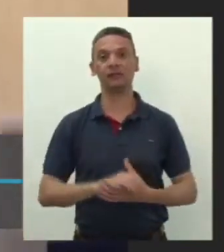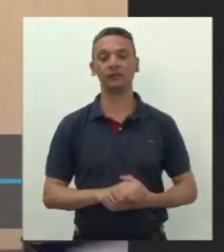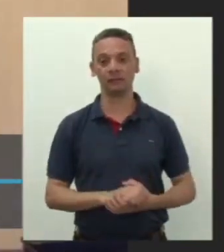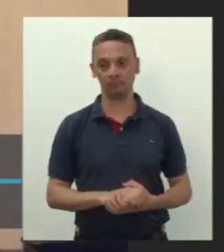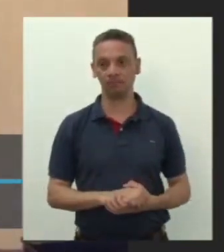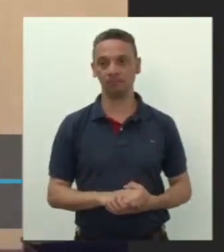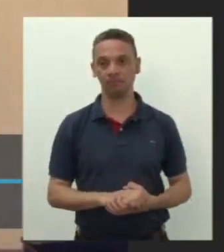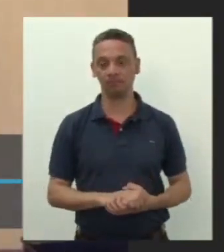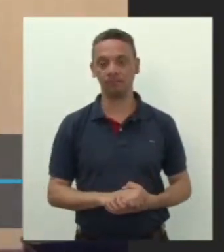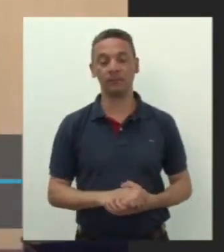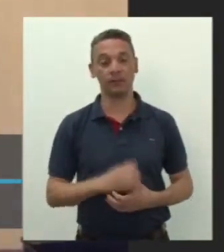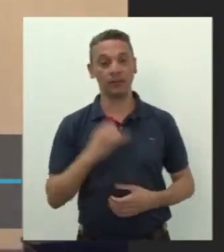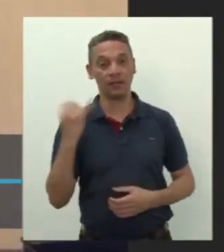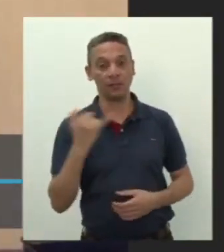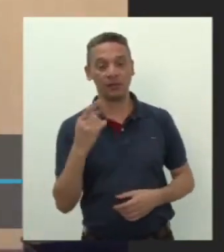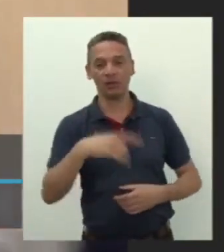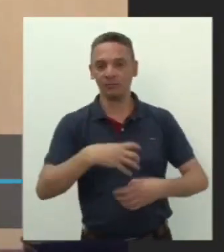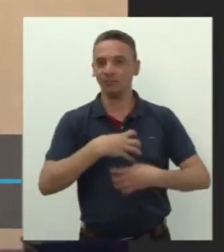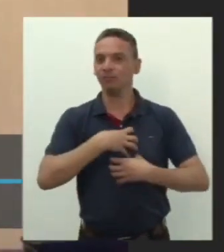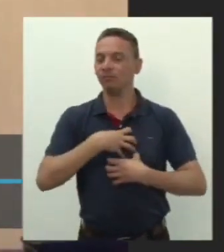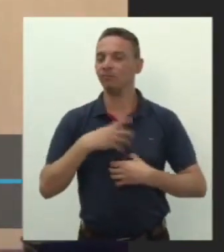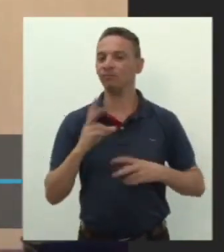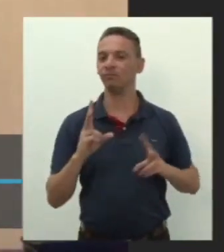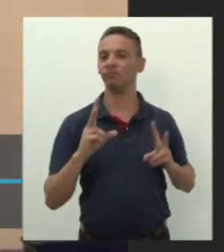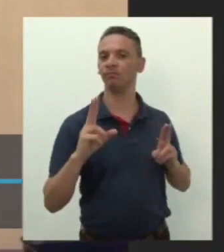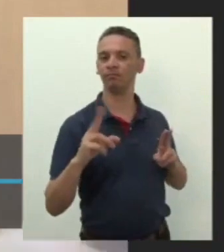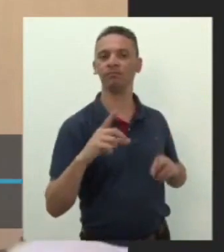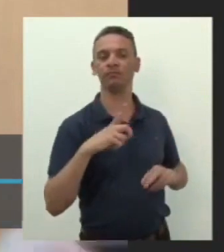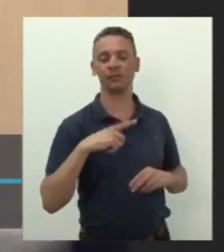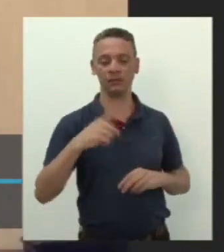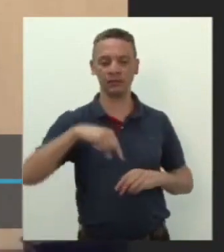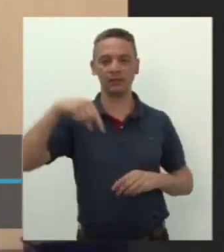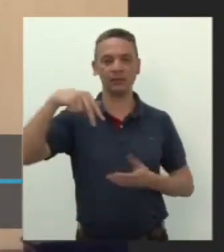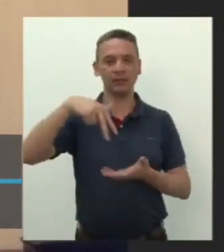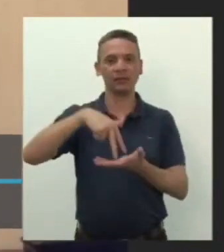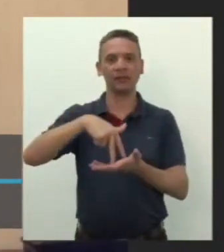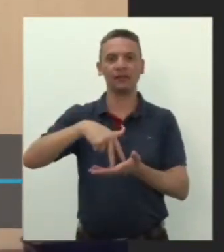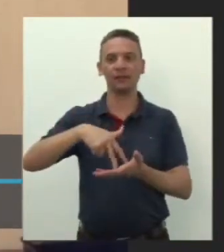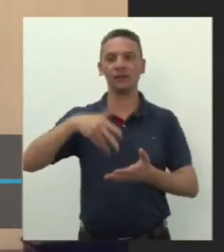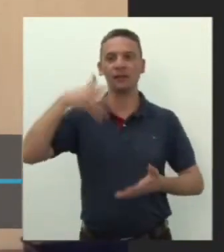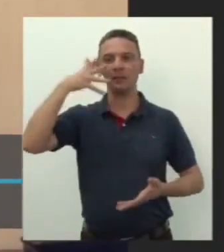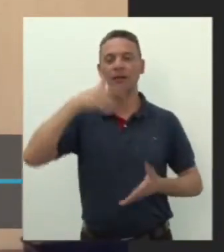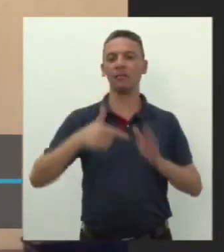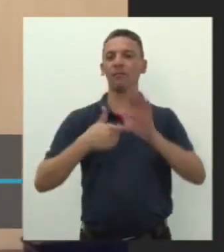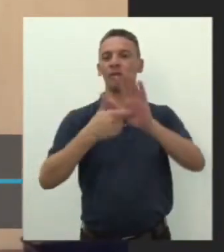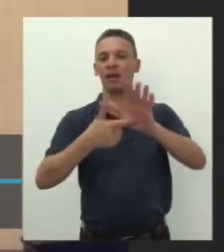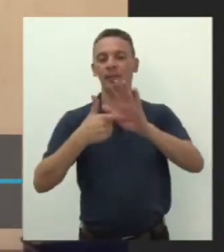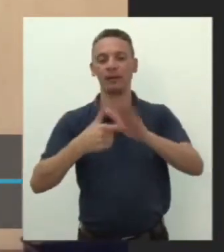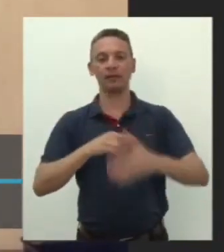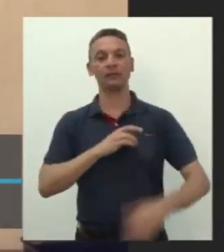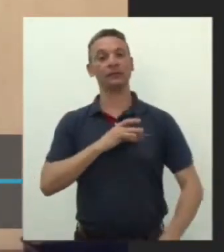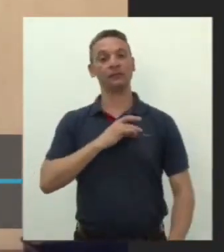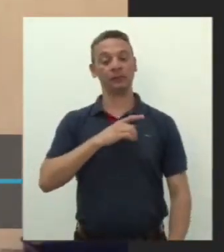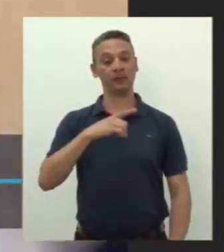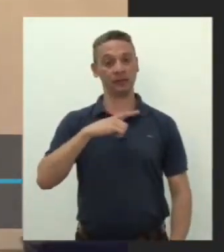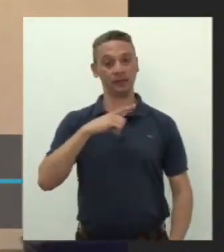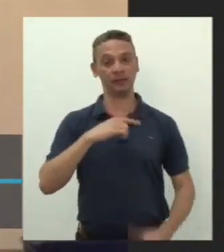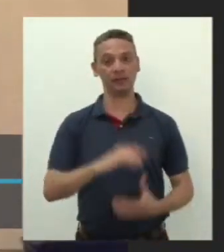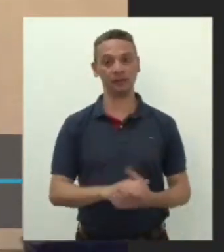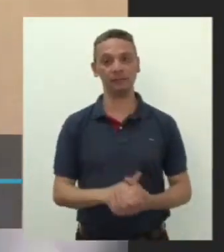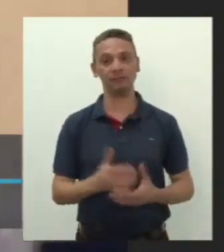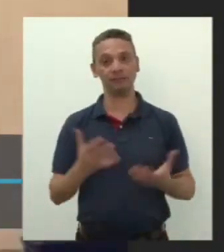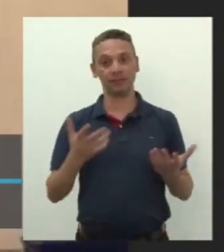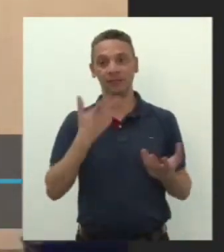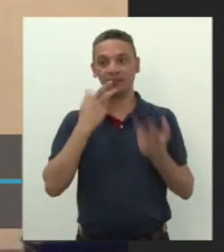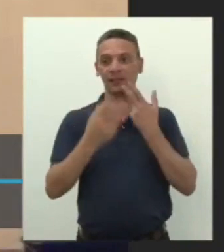E é interessante que a gente também sente isso, né? Nós que estamos aqui também, né? Apresentando para vocês. Espero que,